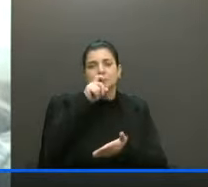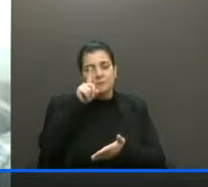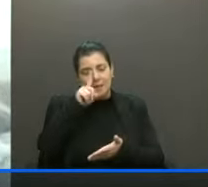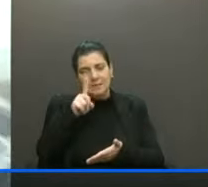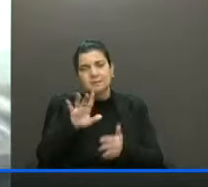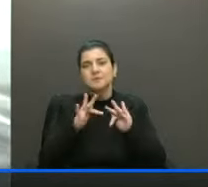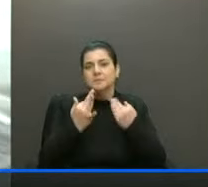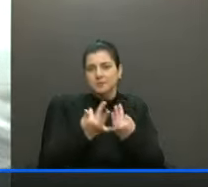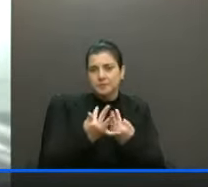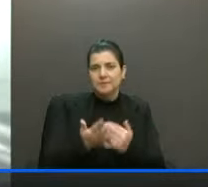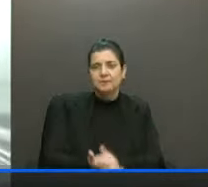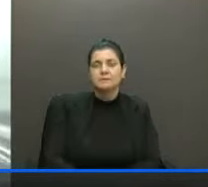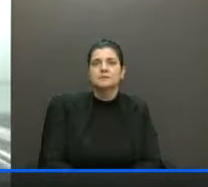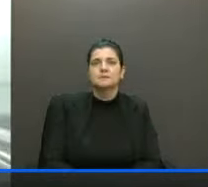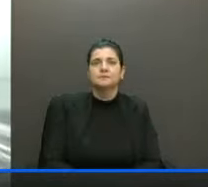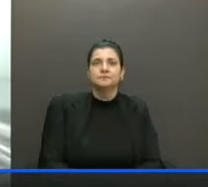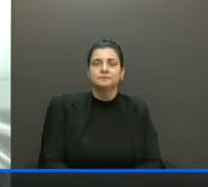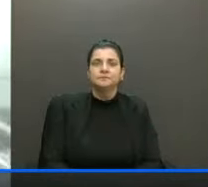as famílias.